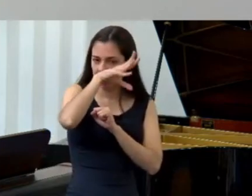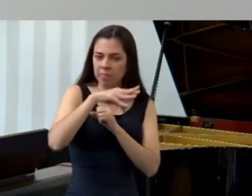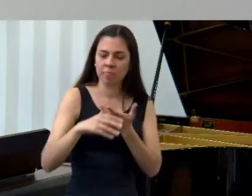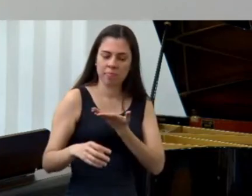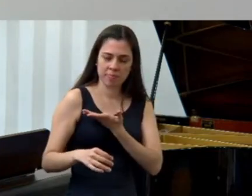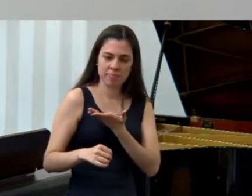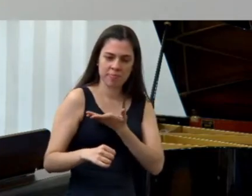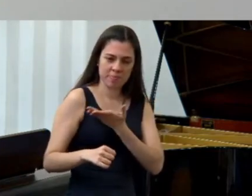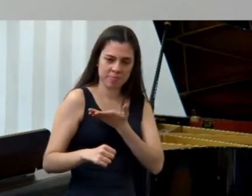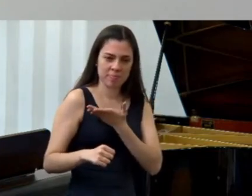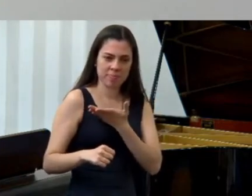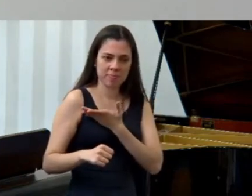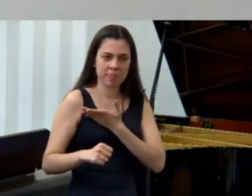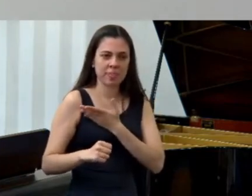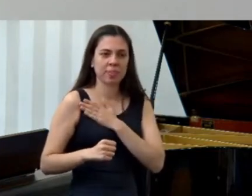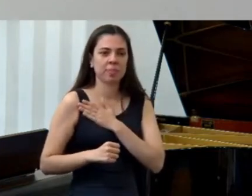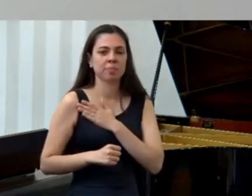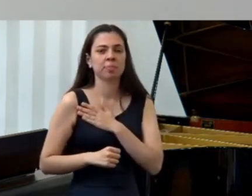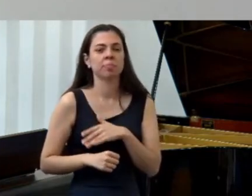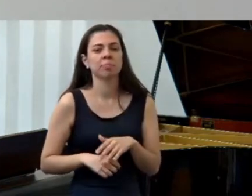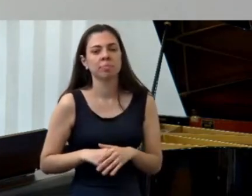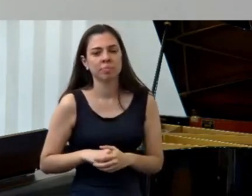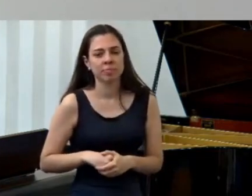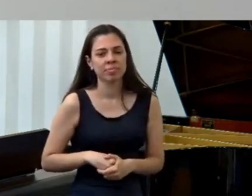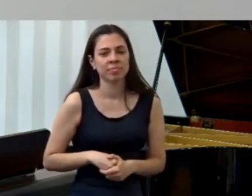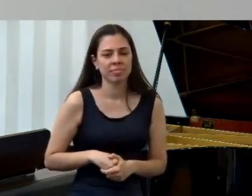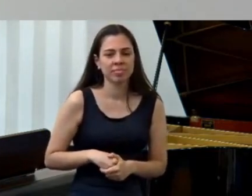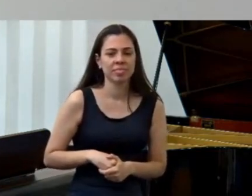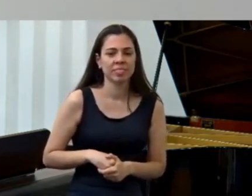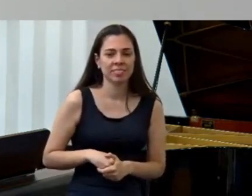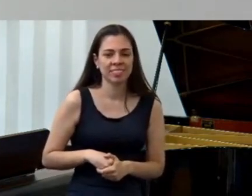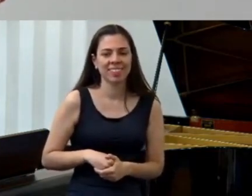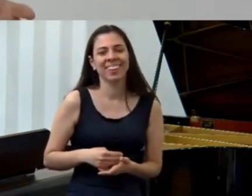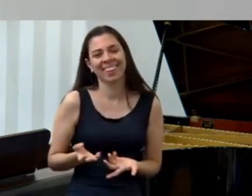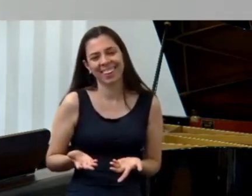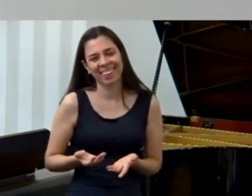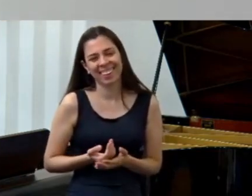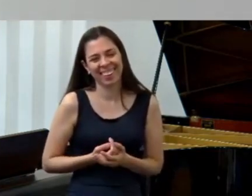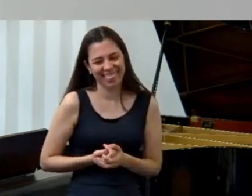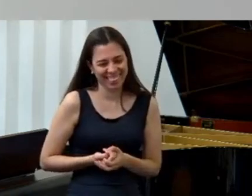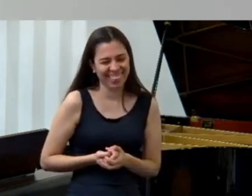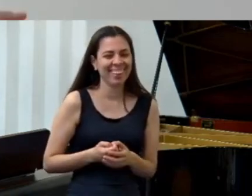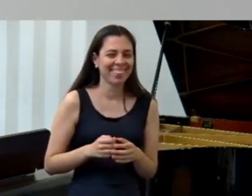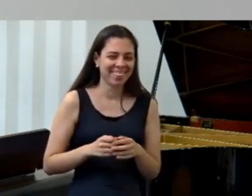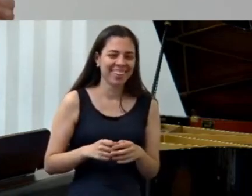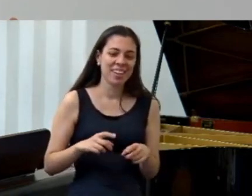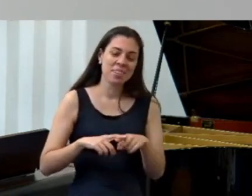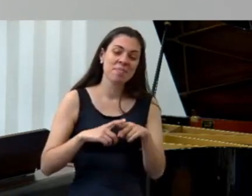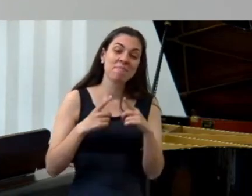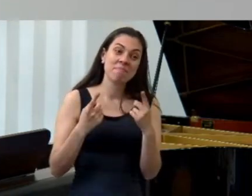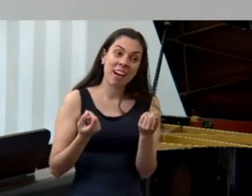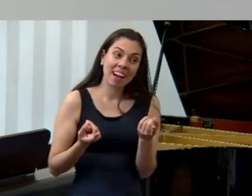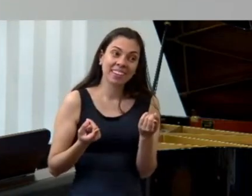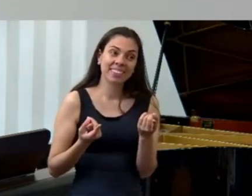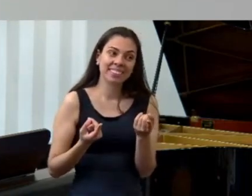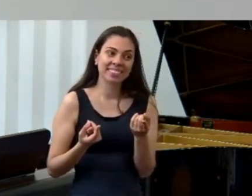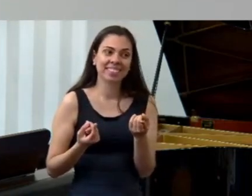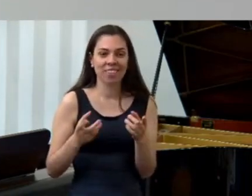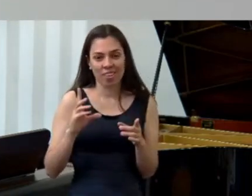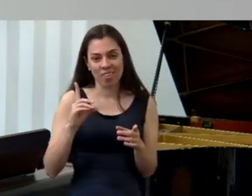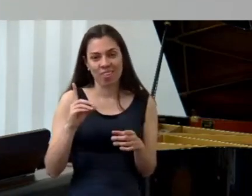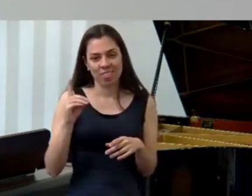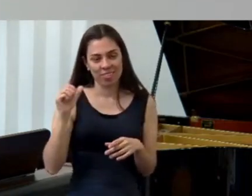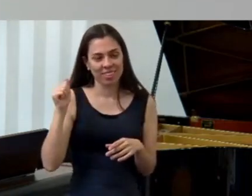minha família. E saber que o pastor Sérgio, junto com o pastor Alberto, junto com o conselho dessa igreja, com os líderes,